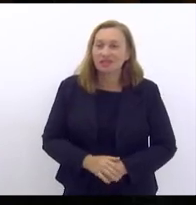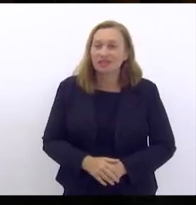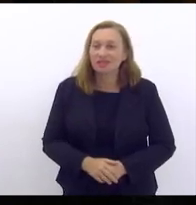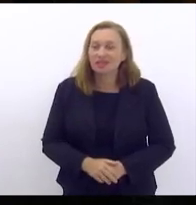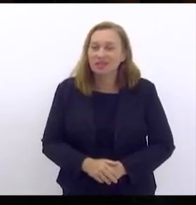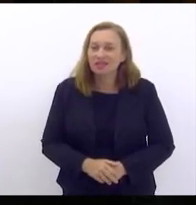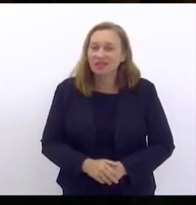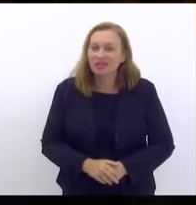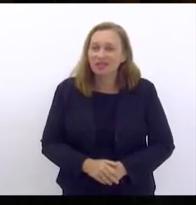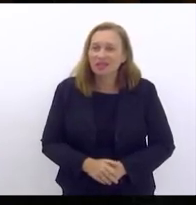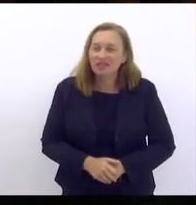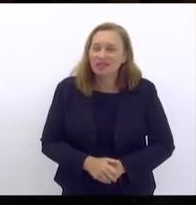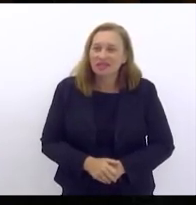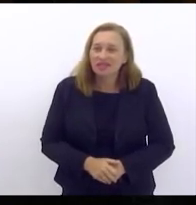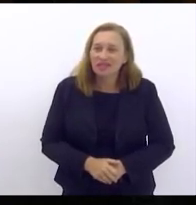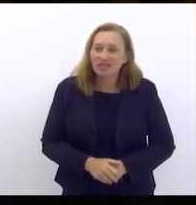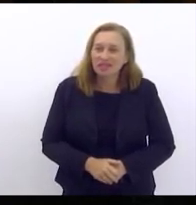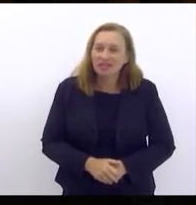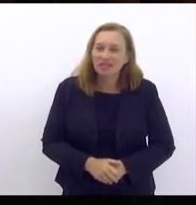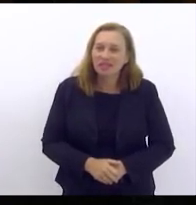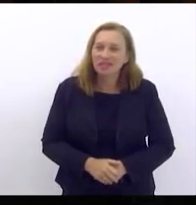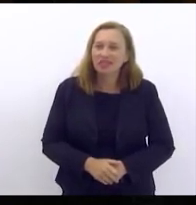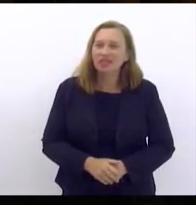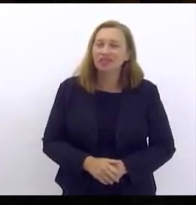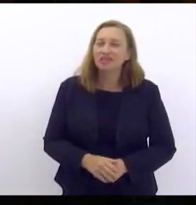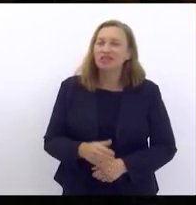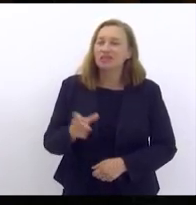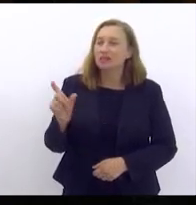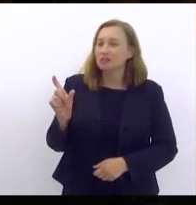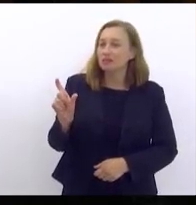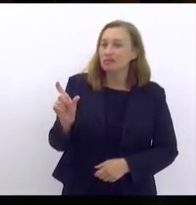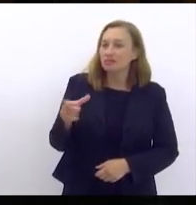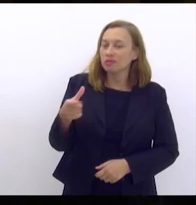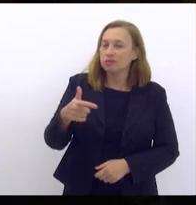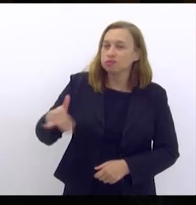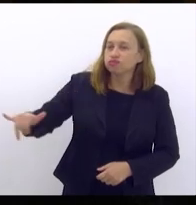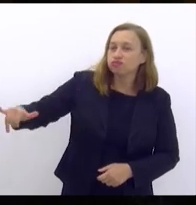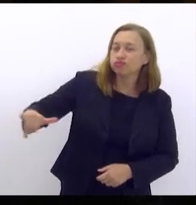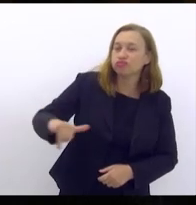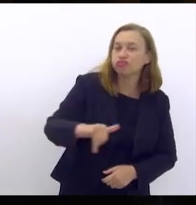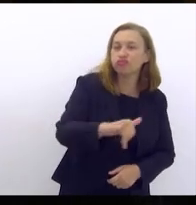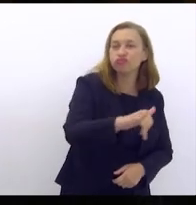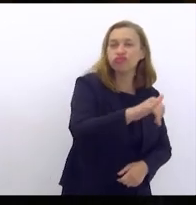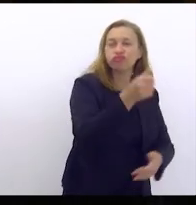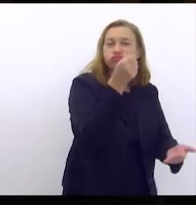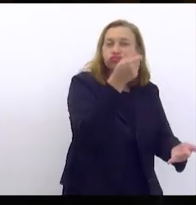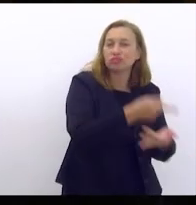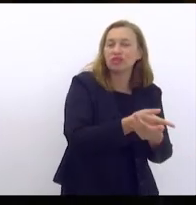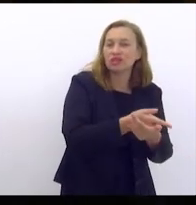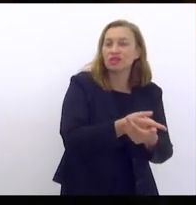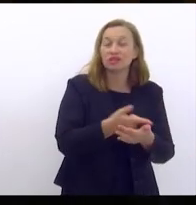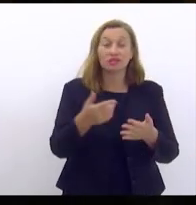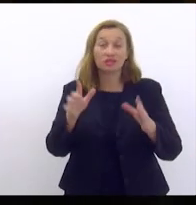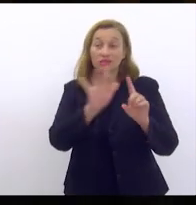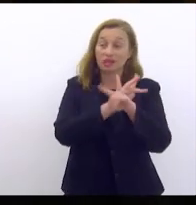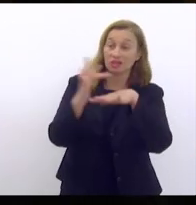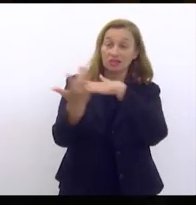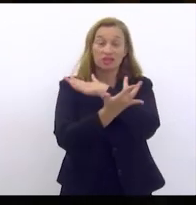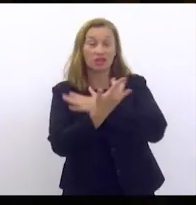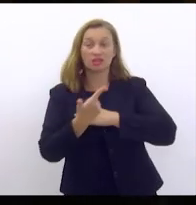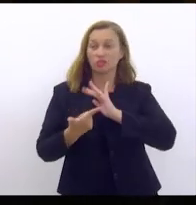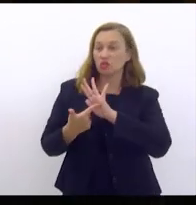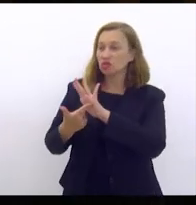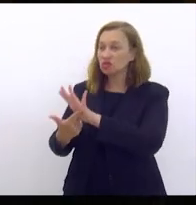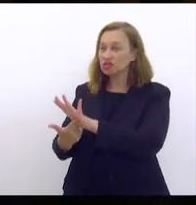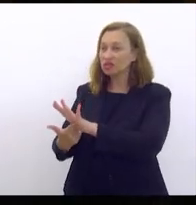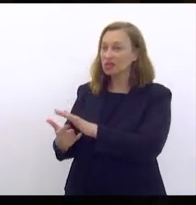gastou 6 milhões de reais em passagens aéreas e viagens. Tirou onda nas redes sociais dizendo que